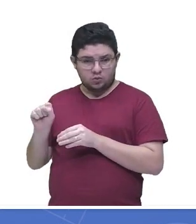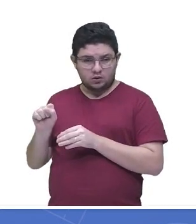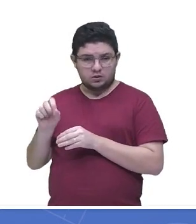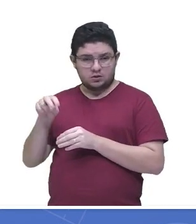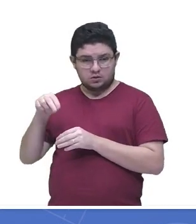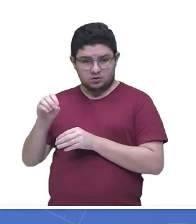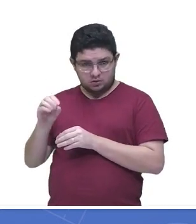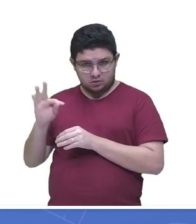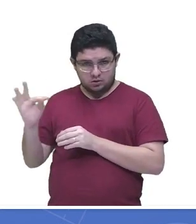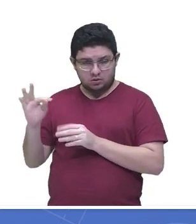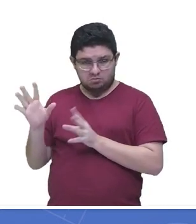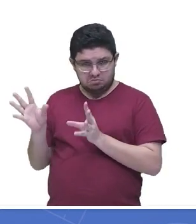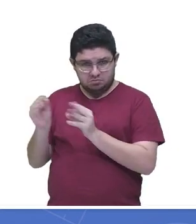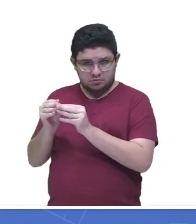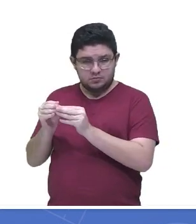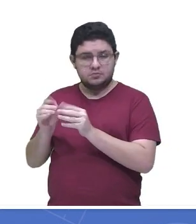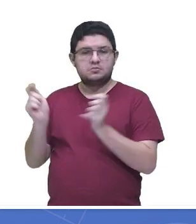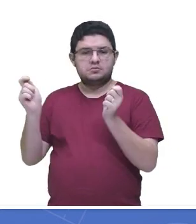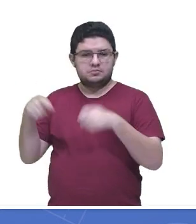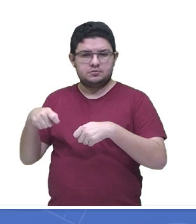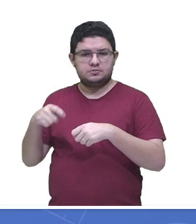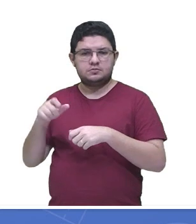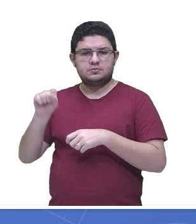were not? Sim.